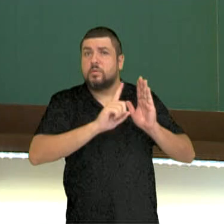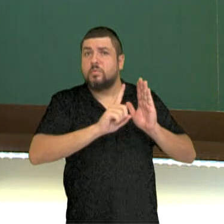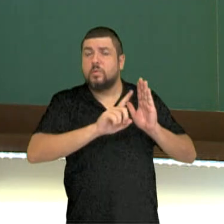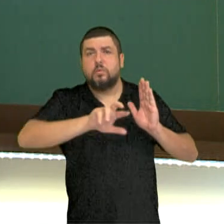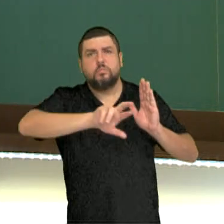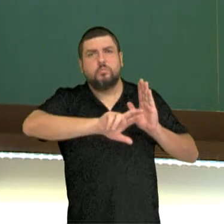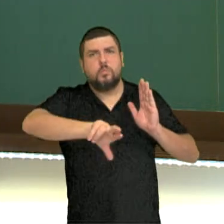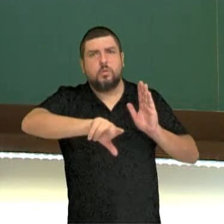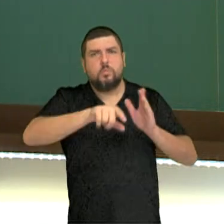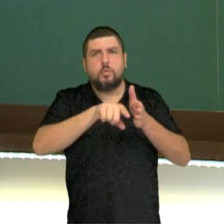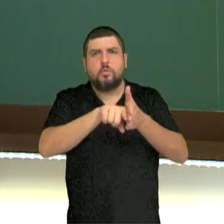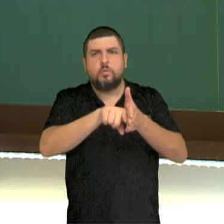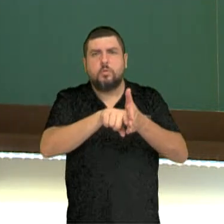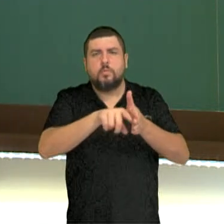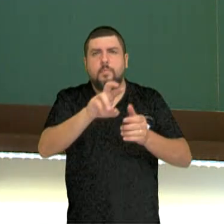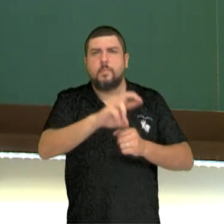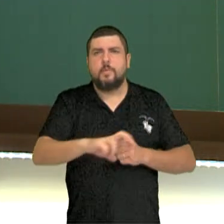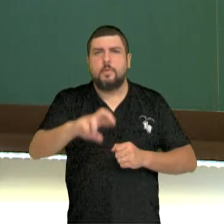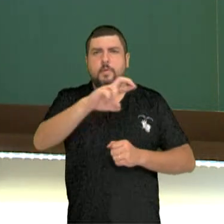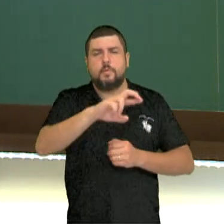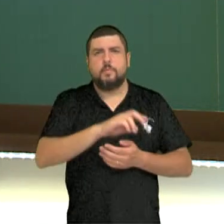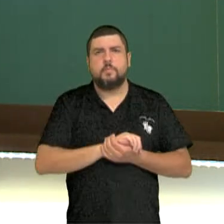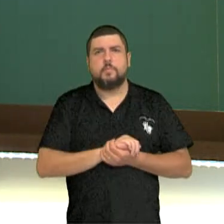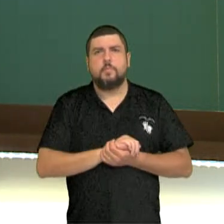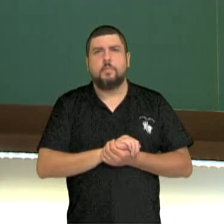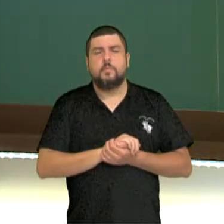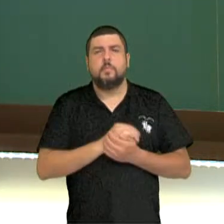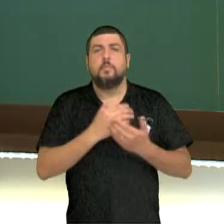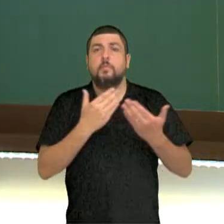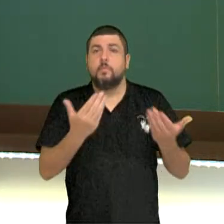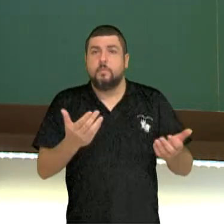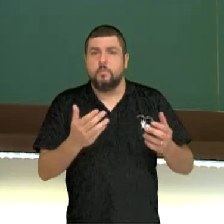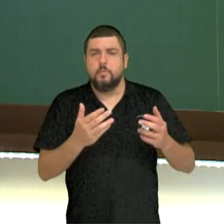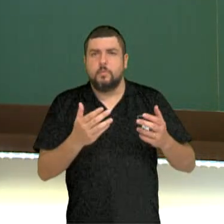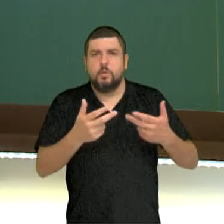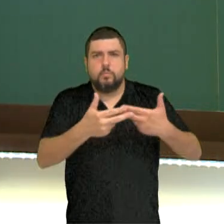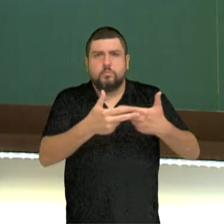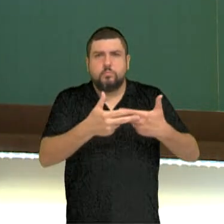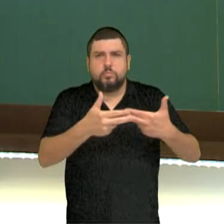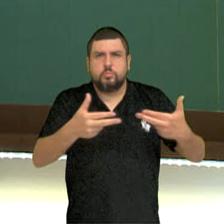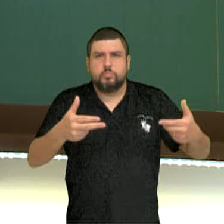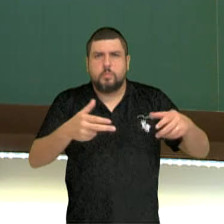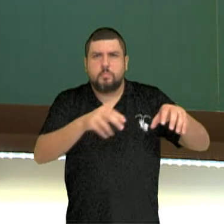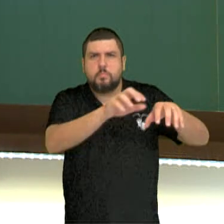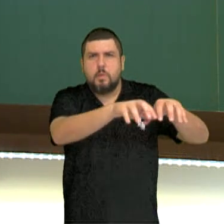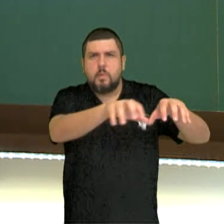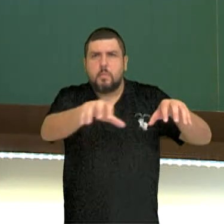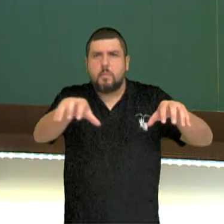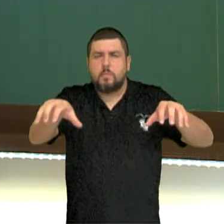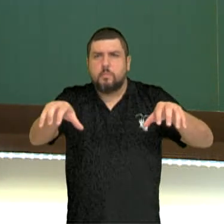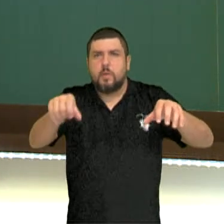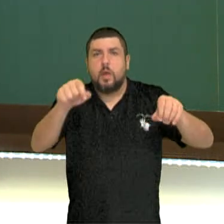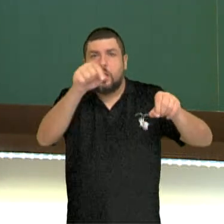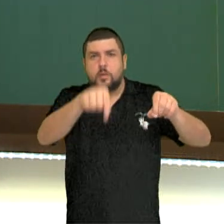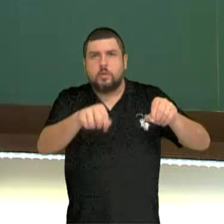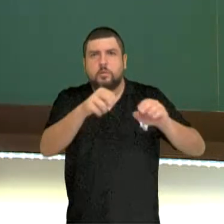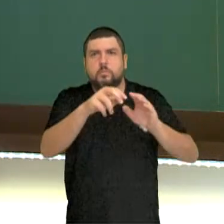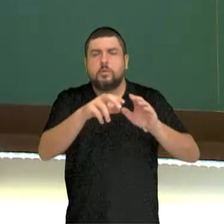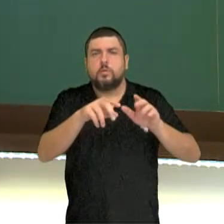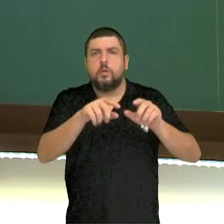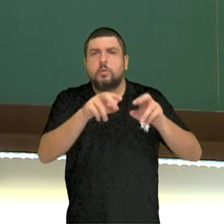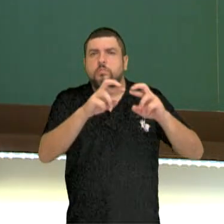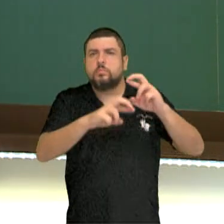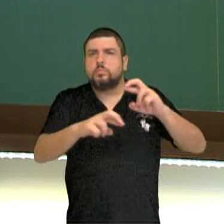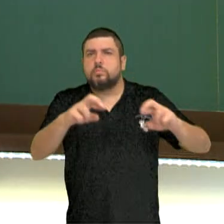sociológica. Então, essas coisas, elas são arraigadas, né, por características próprias, que têm que ser